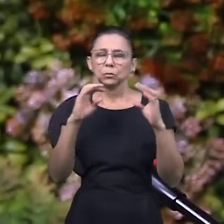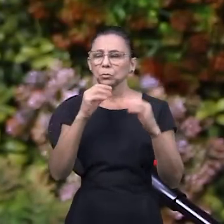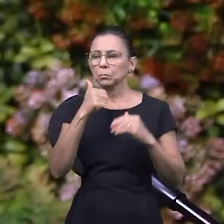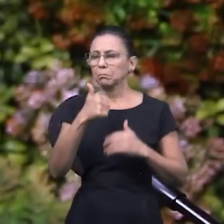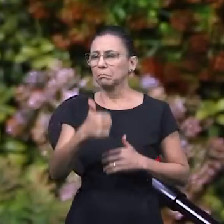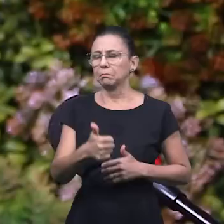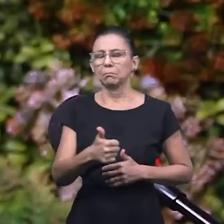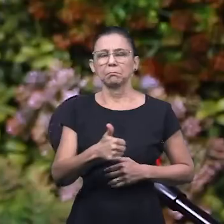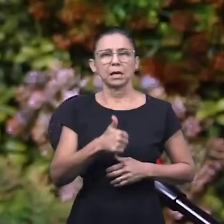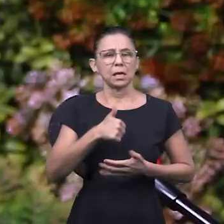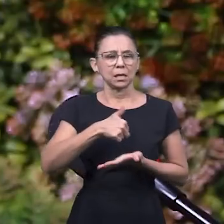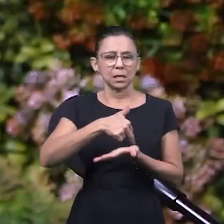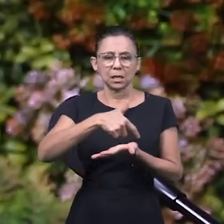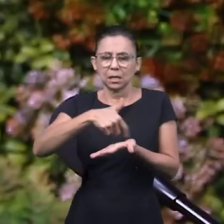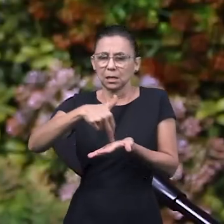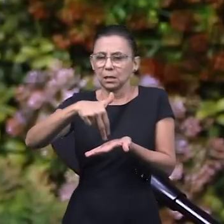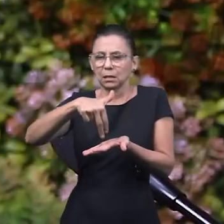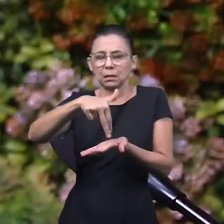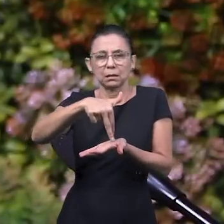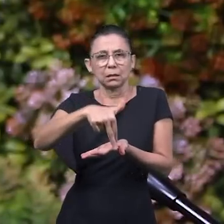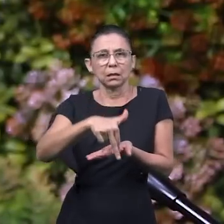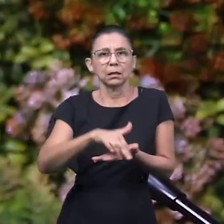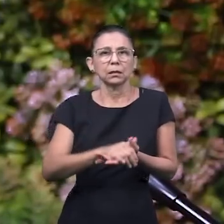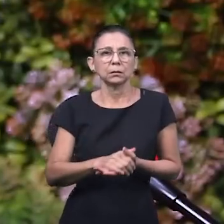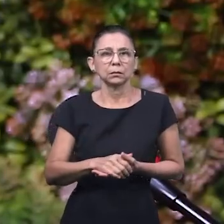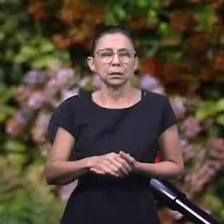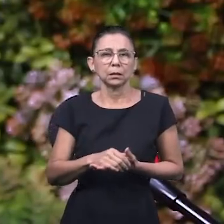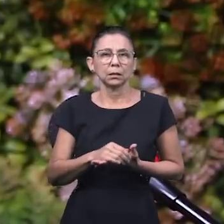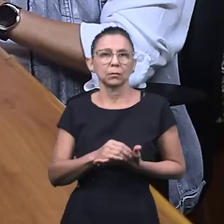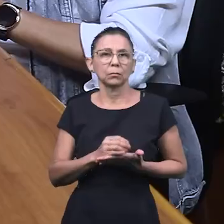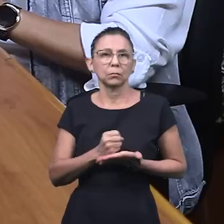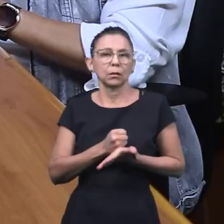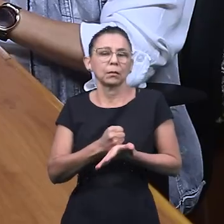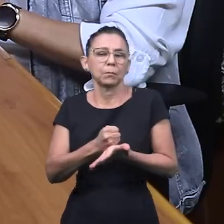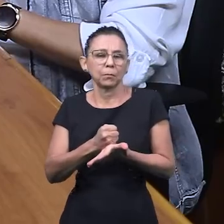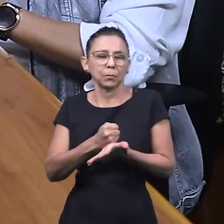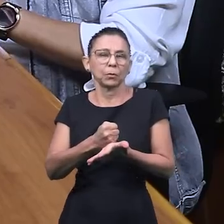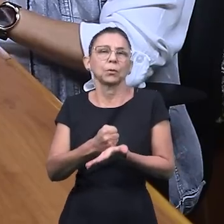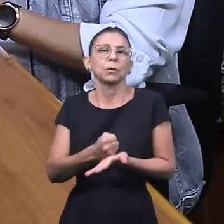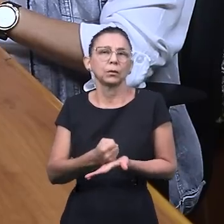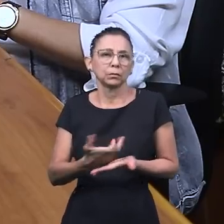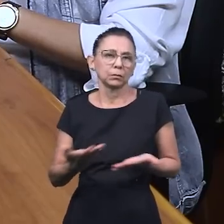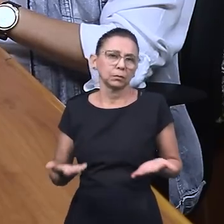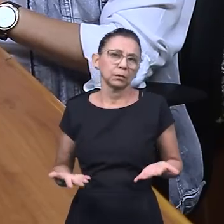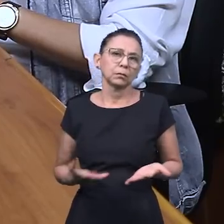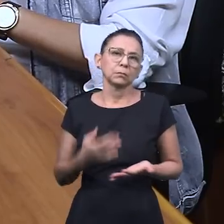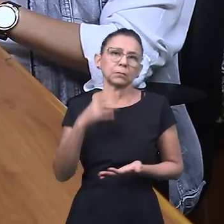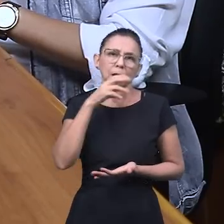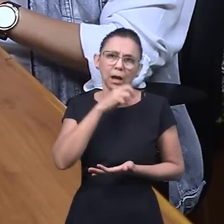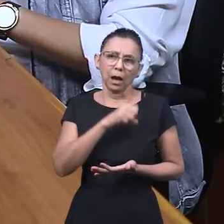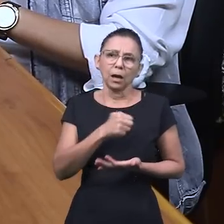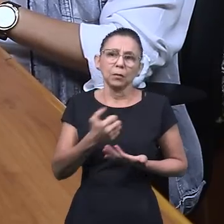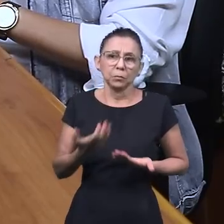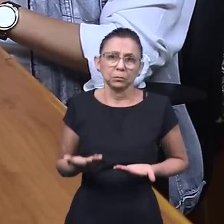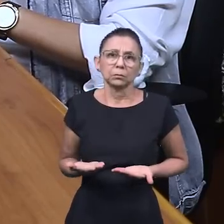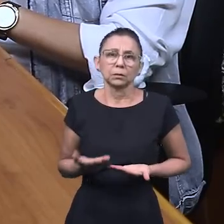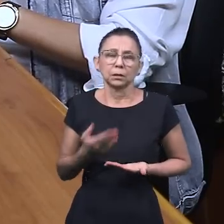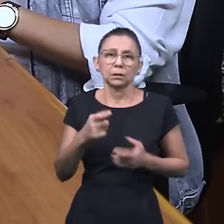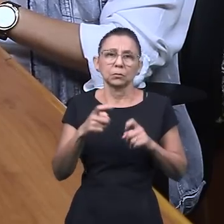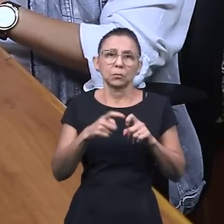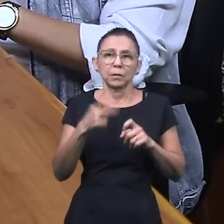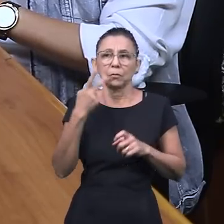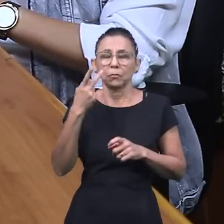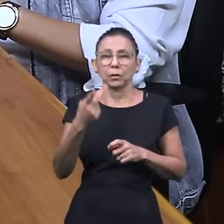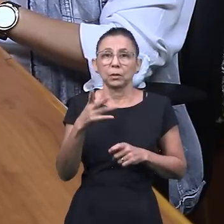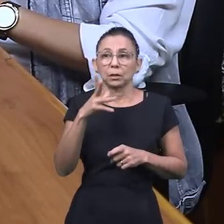Estava tudo bem, já estava andando, claro que com auxílio, né? Mas a recuperação dela estava até bem rápida, dentro do que o